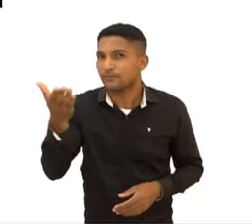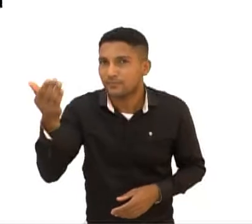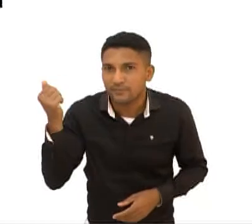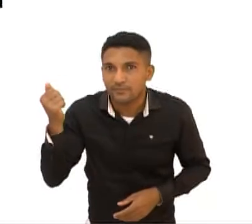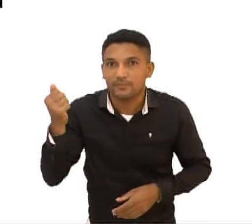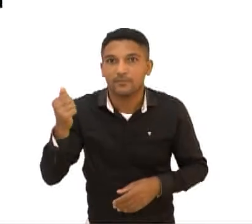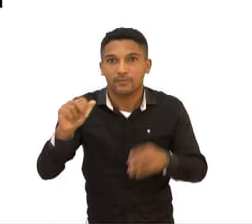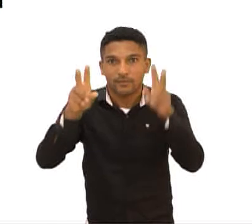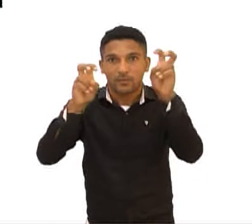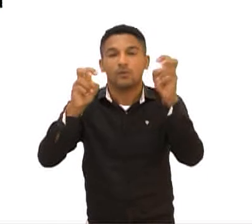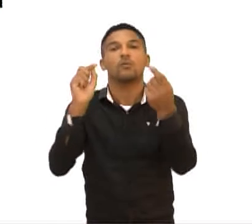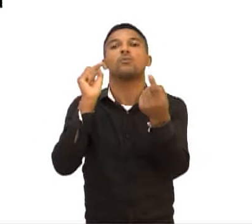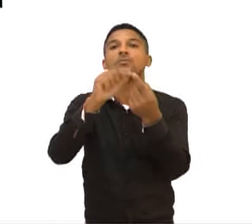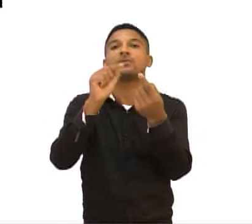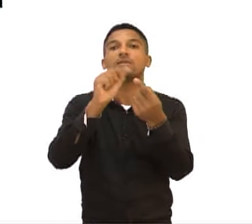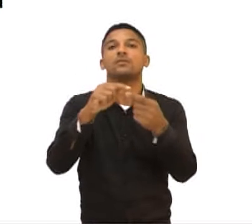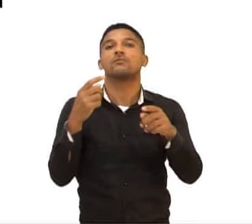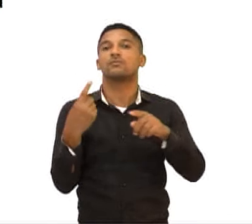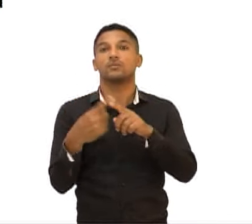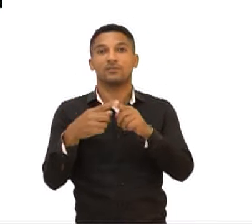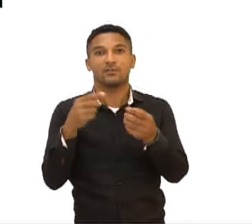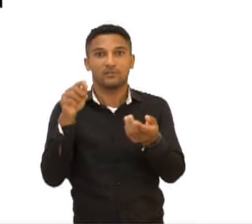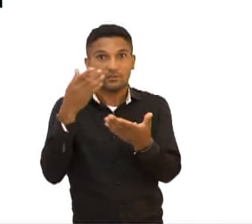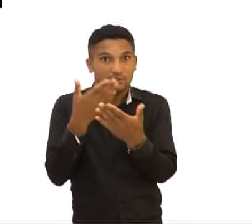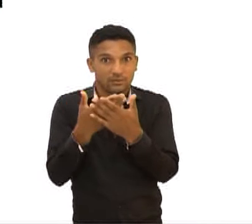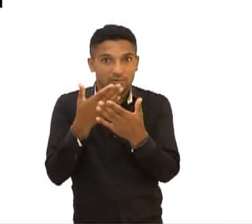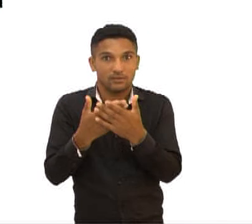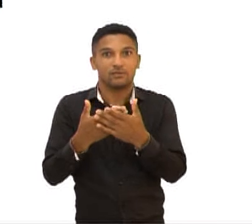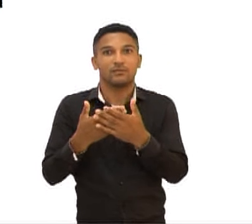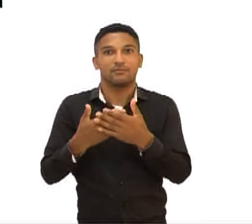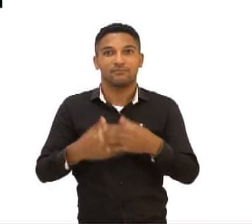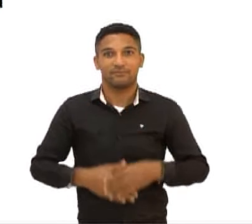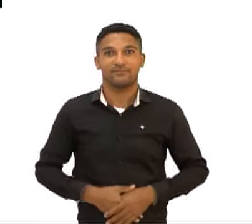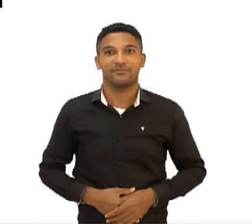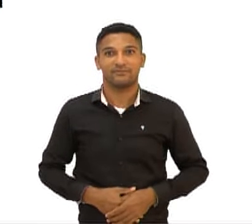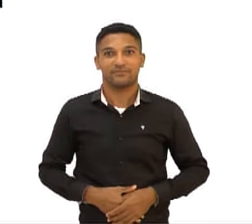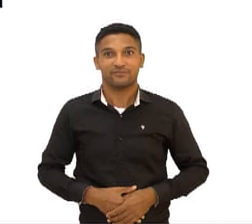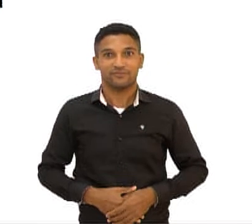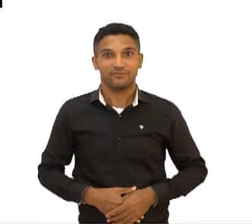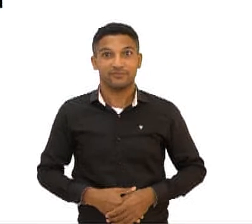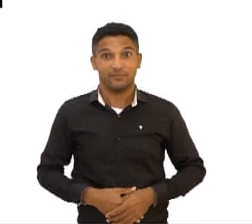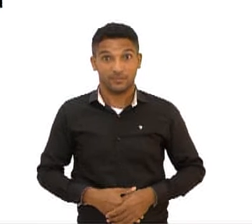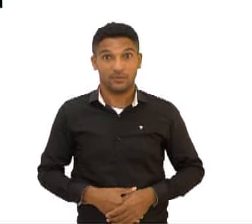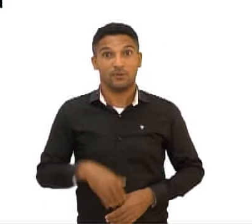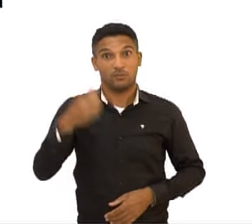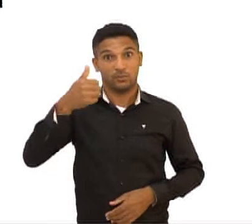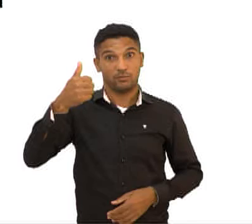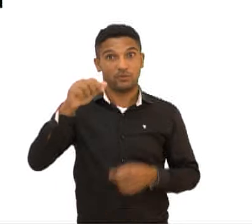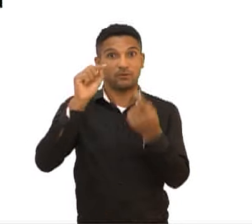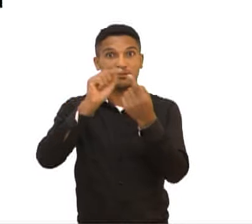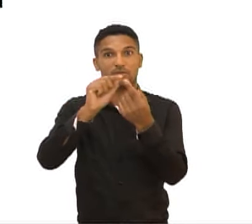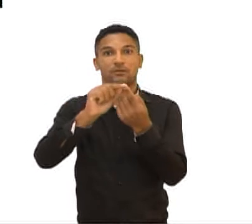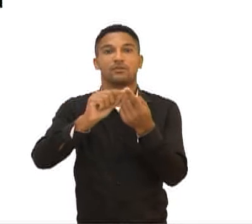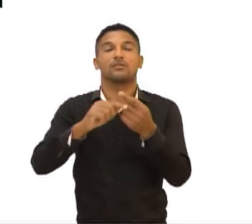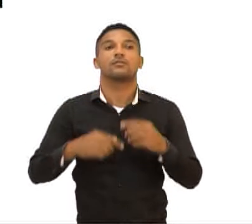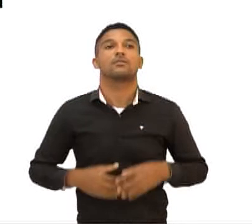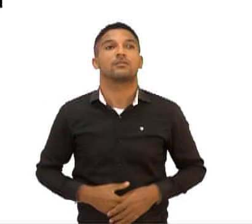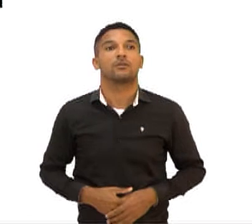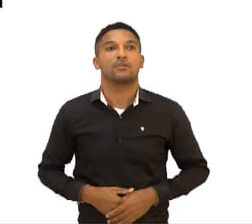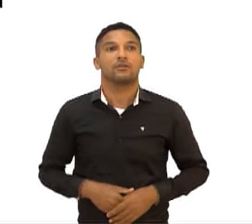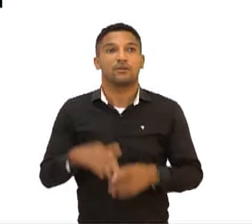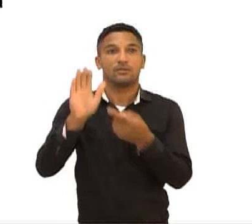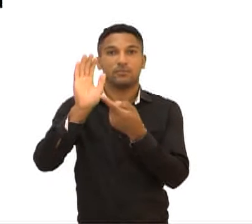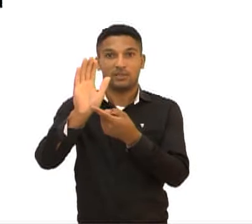são os objetivos. Por que a gente está estudando esse conteúdo? Bom, o nosso primeiro objetivo é apresentar